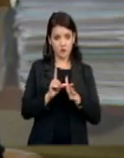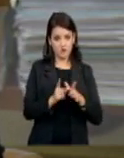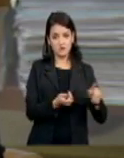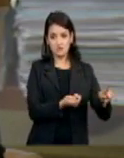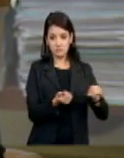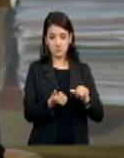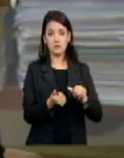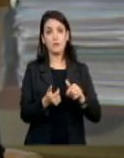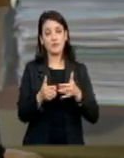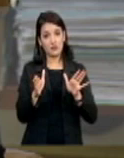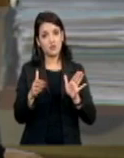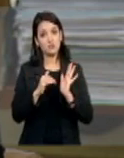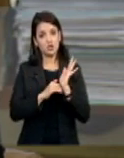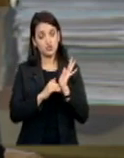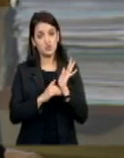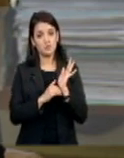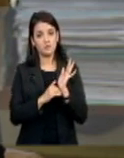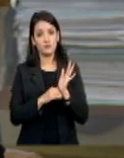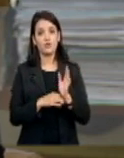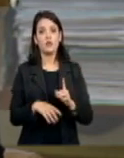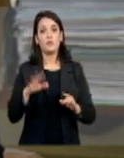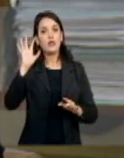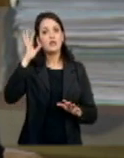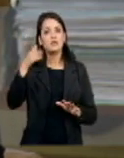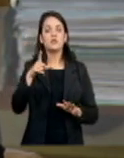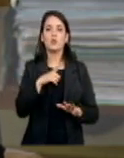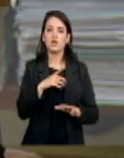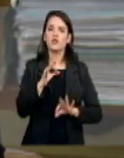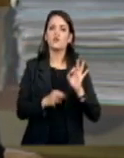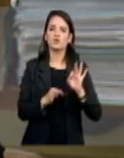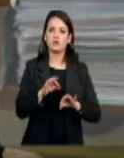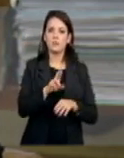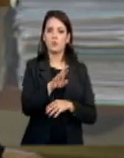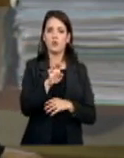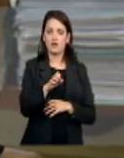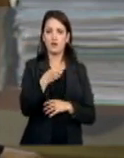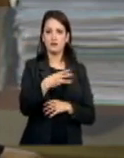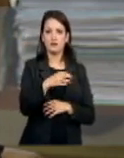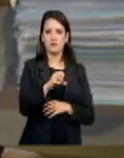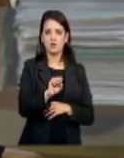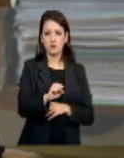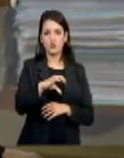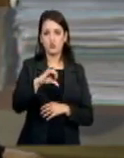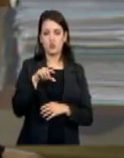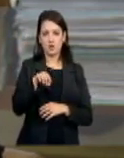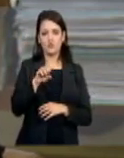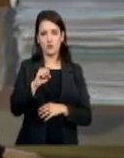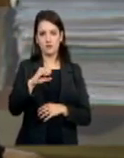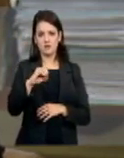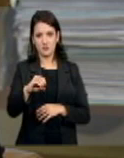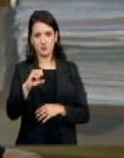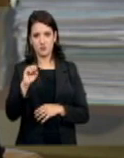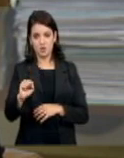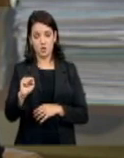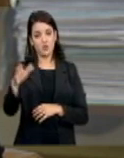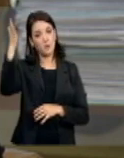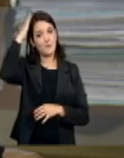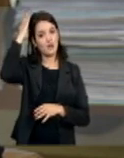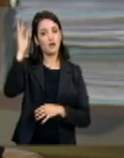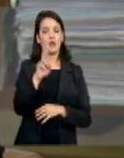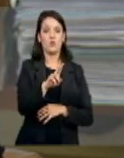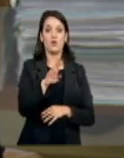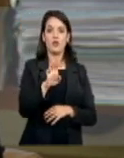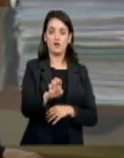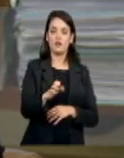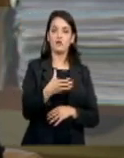adotei nos julgamentos proferidos pelo governo nesta quarta o r8 9 808 paraná e não r 680 desligável